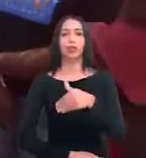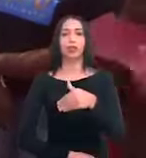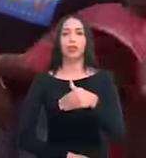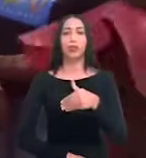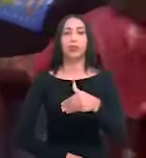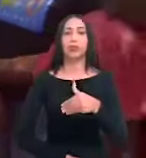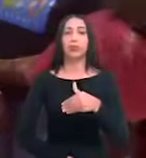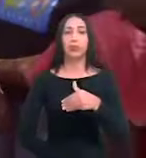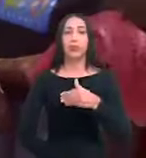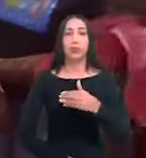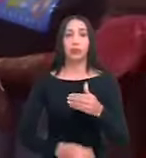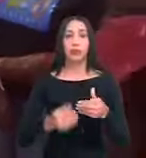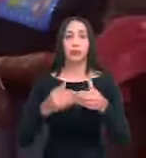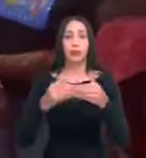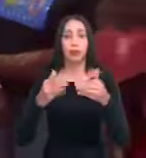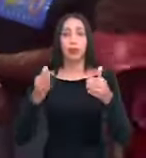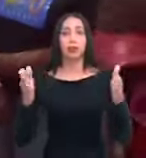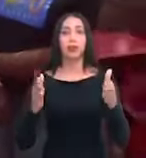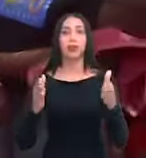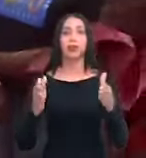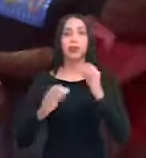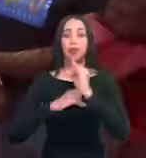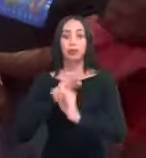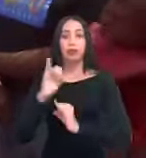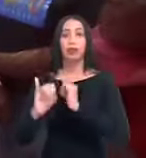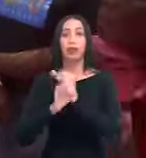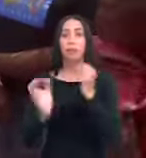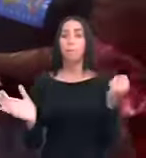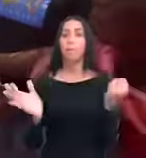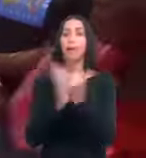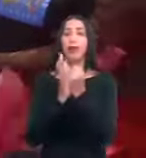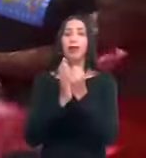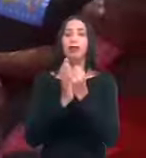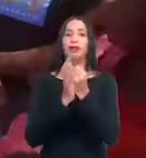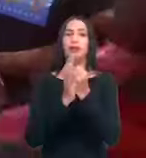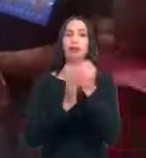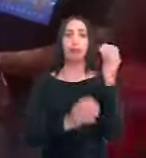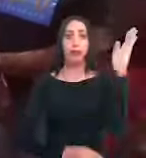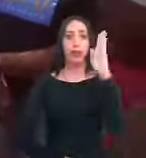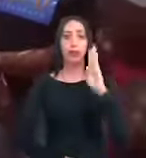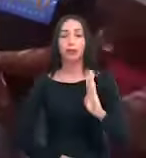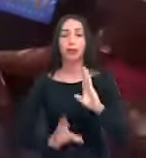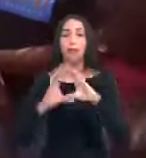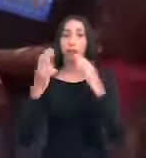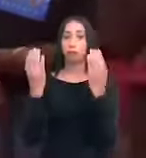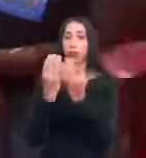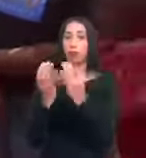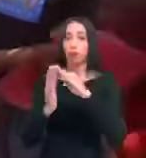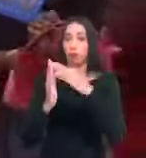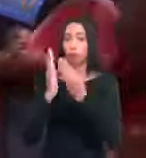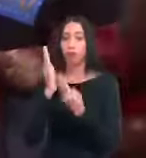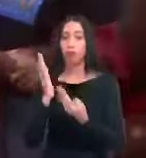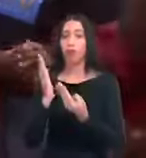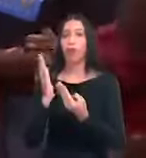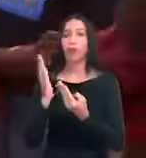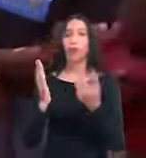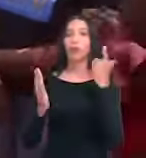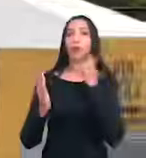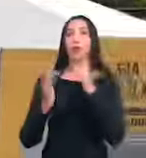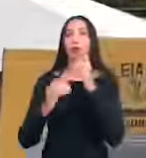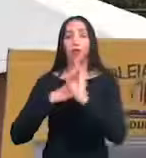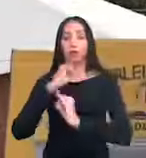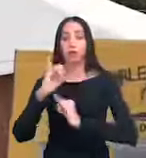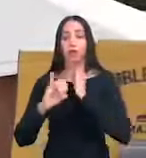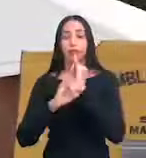inauguração da internet, um momento histórico para o país. Uma comunidade quilombola receber